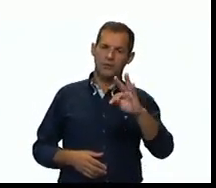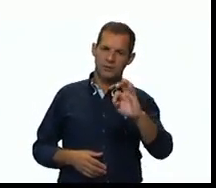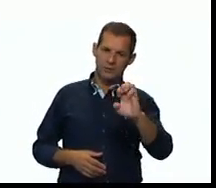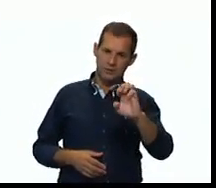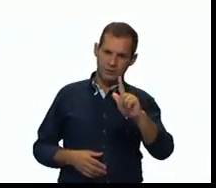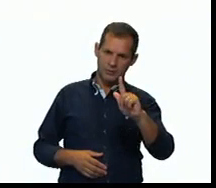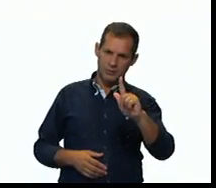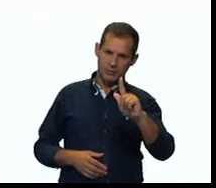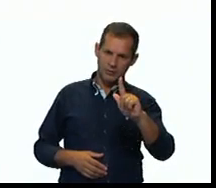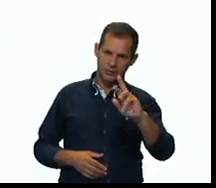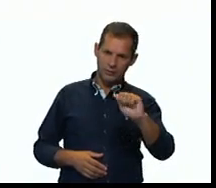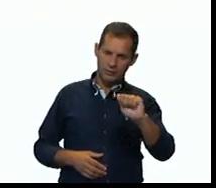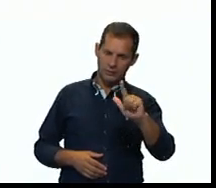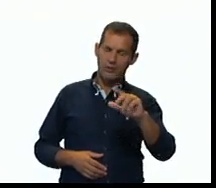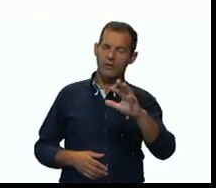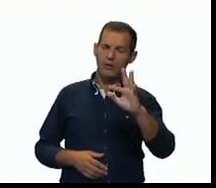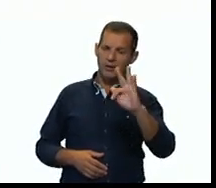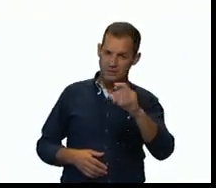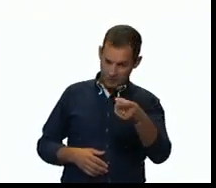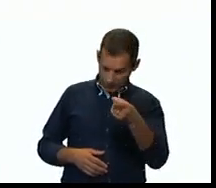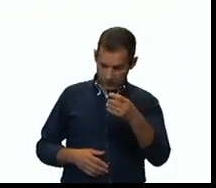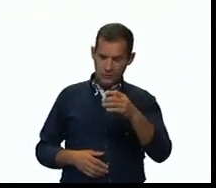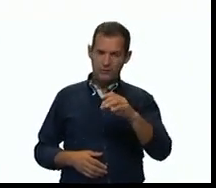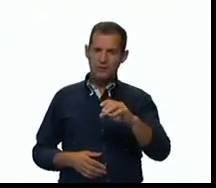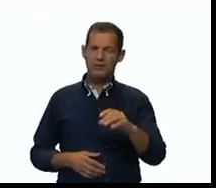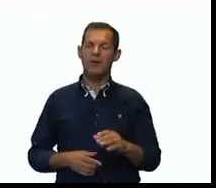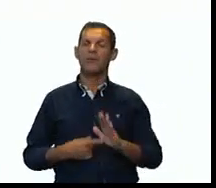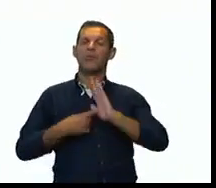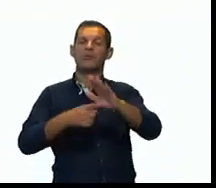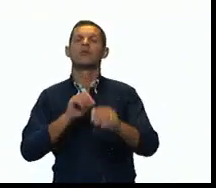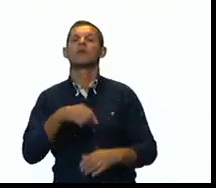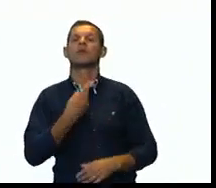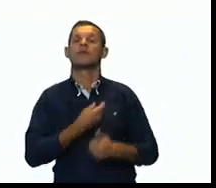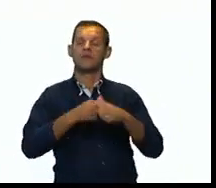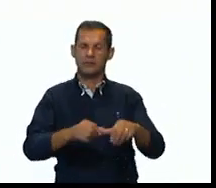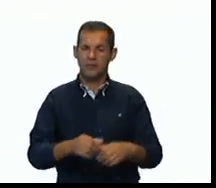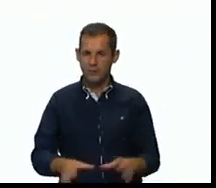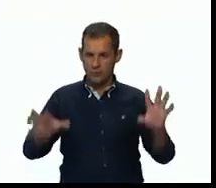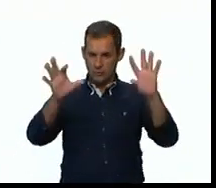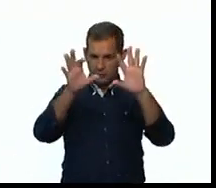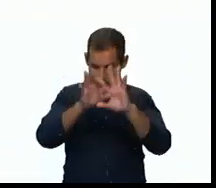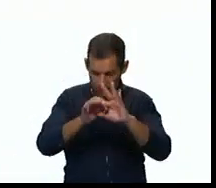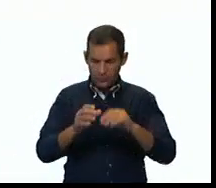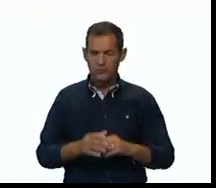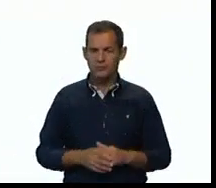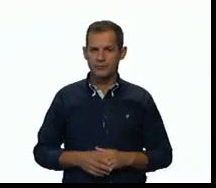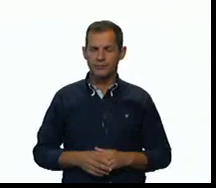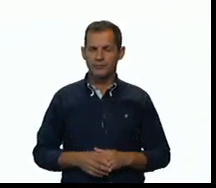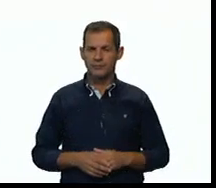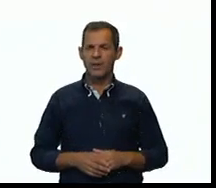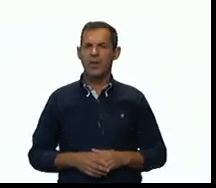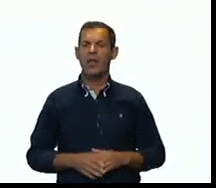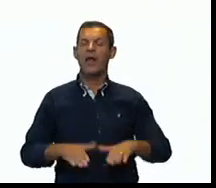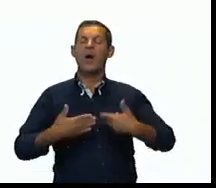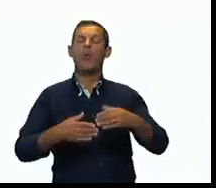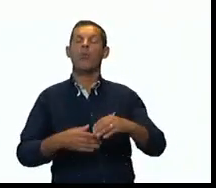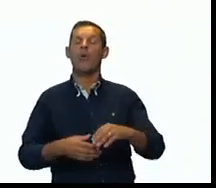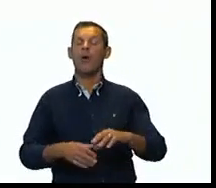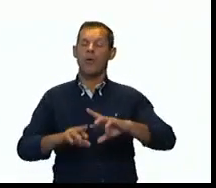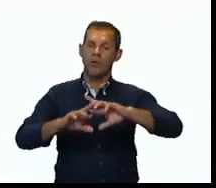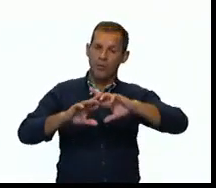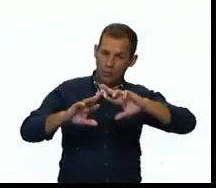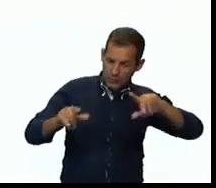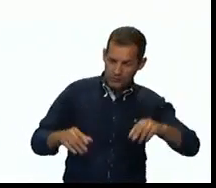x dx. Esse dx ele está nos mostrando que nós estamos integrando em relação a qual variável?